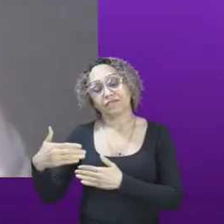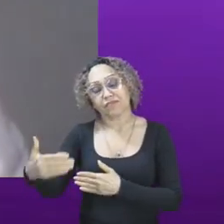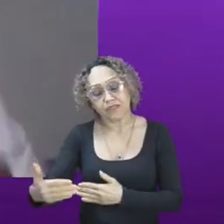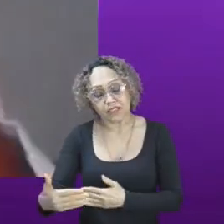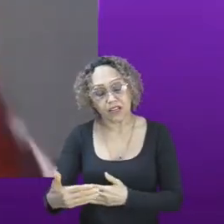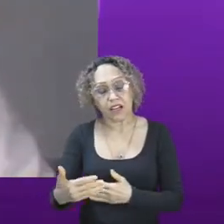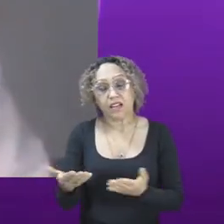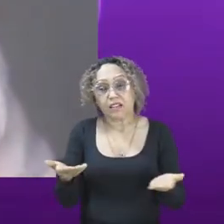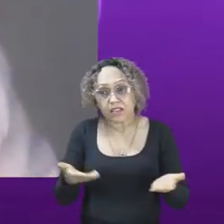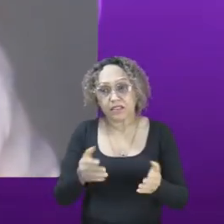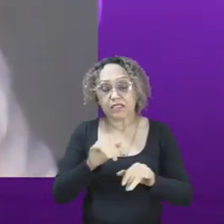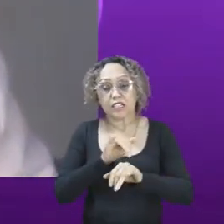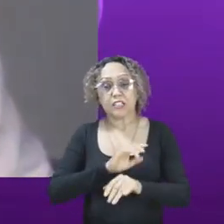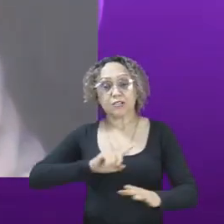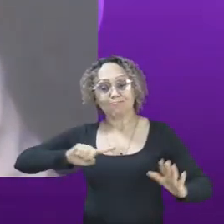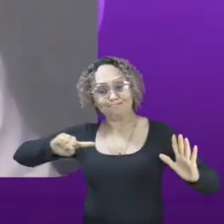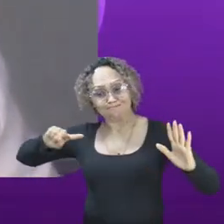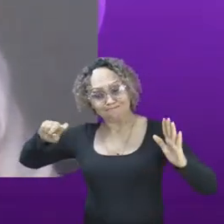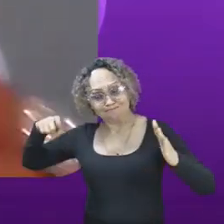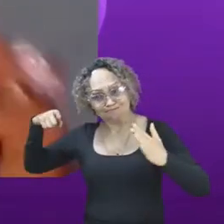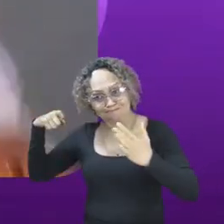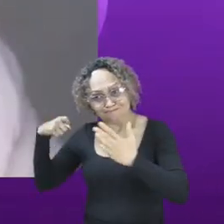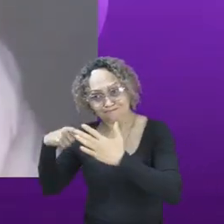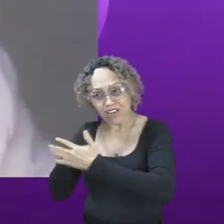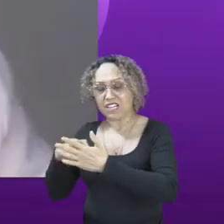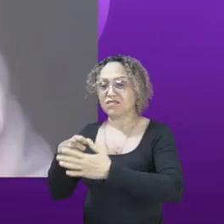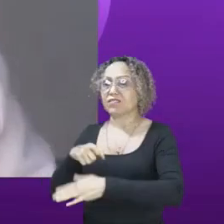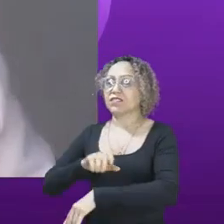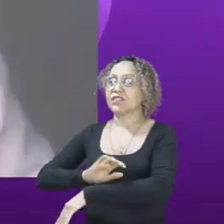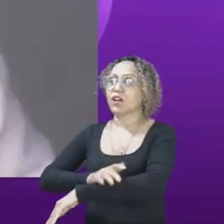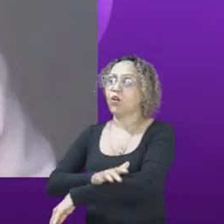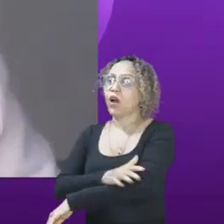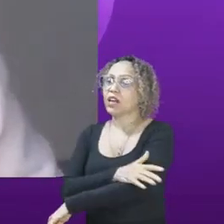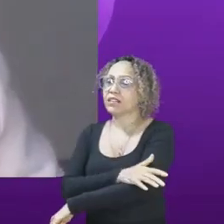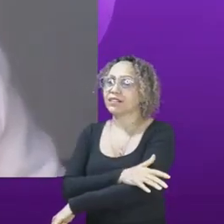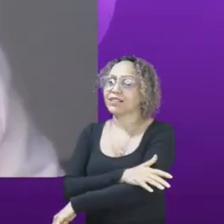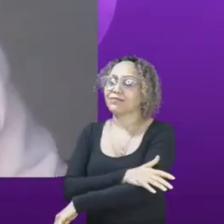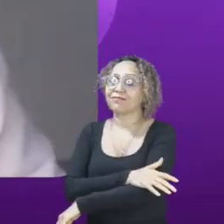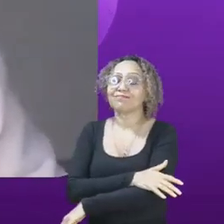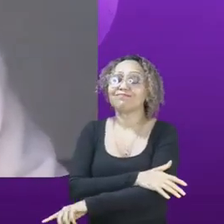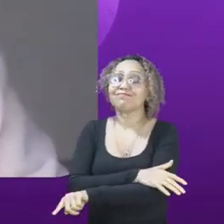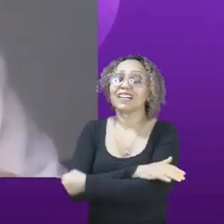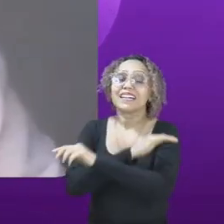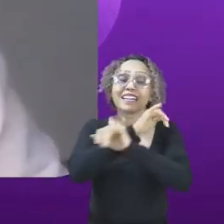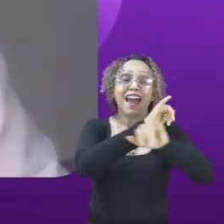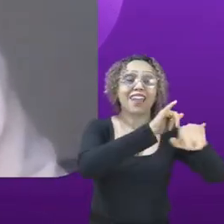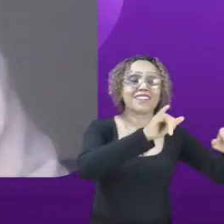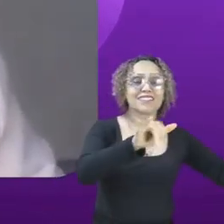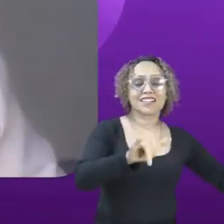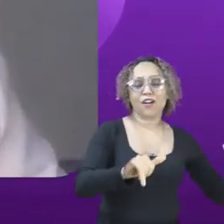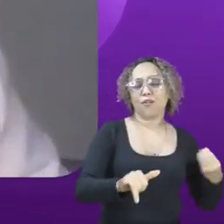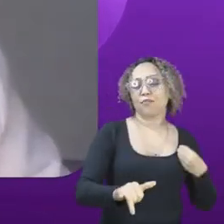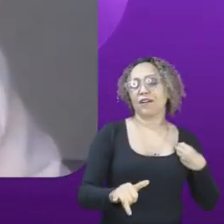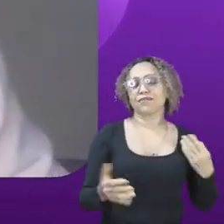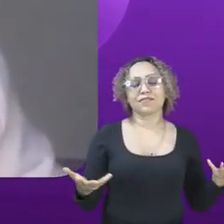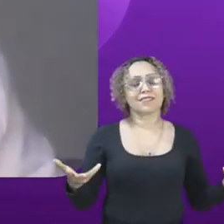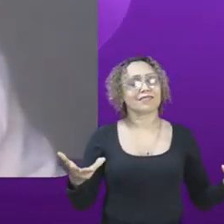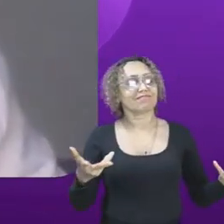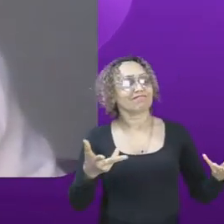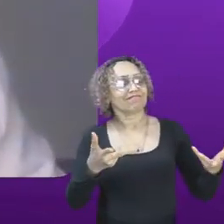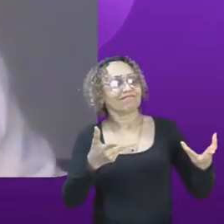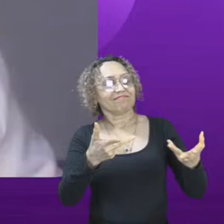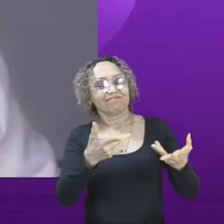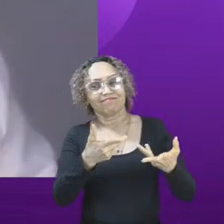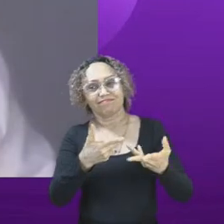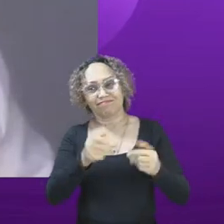Que a gente denuncia o racismo e anuncia o bem viver. É isso, gente. Axé. Muito